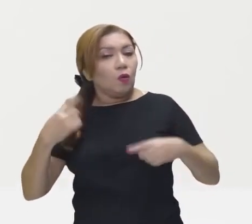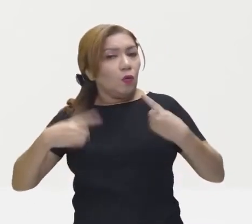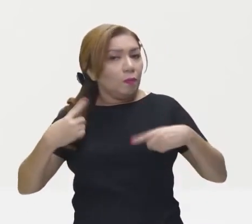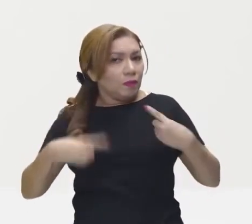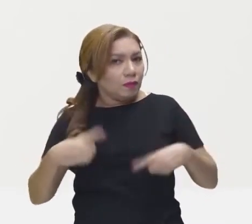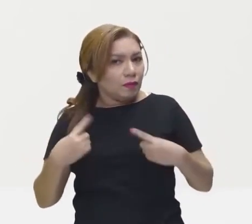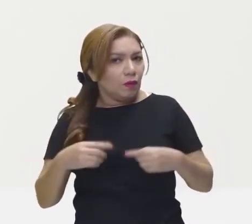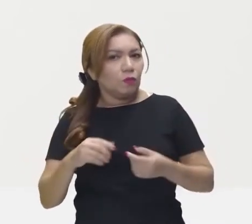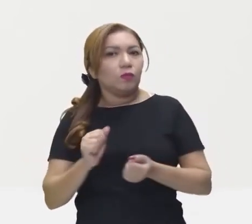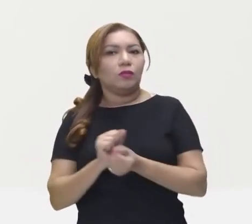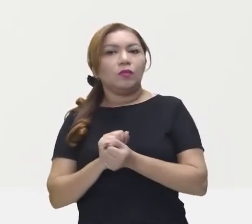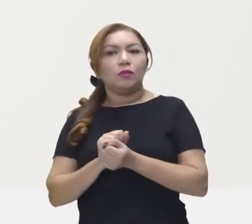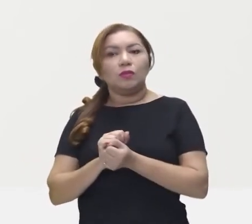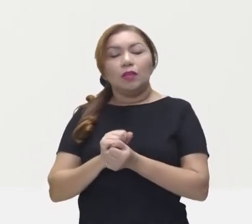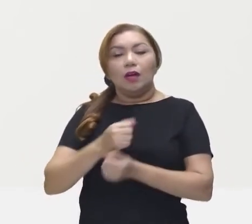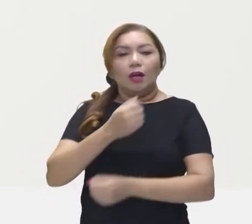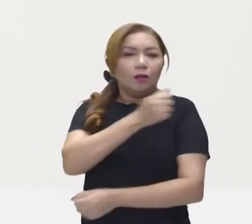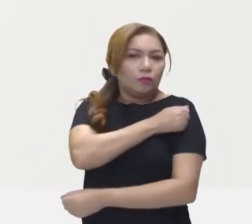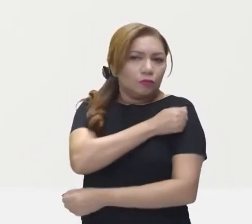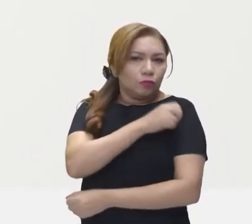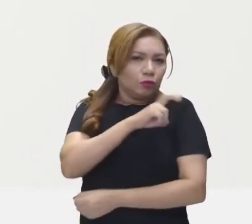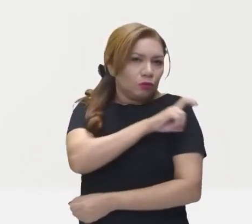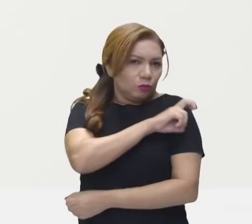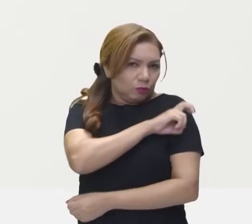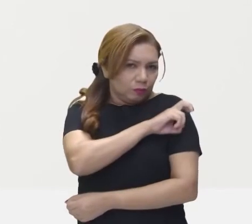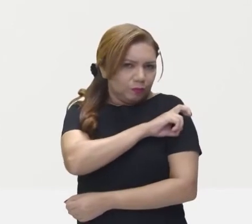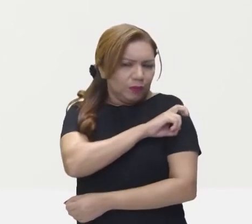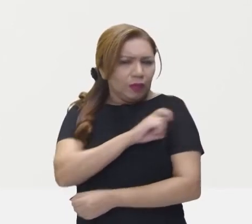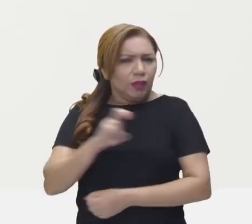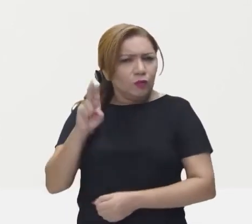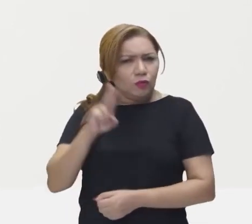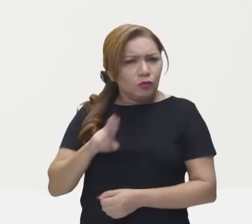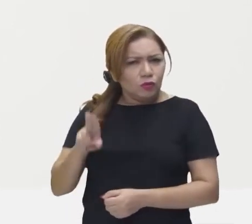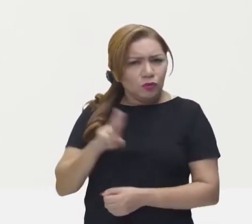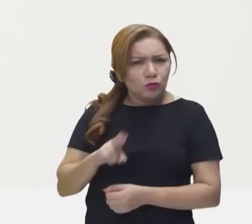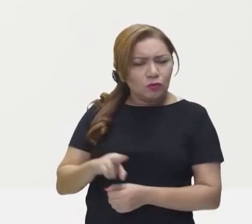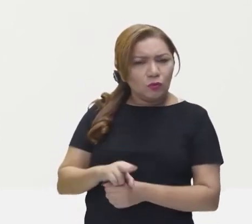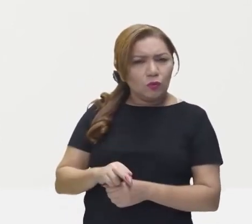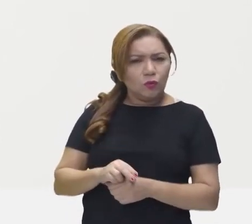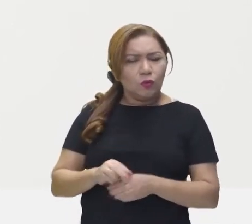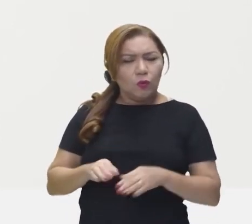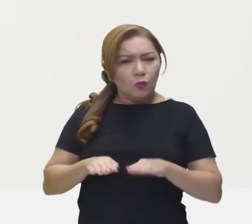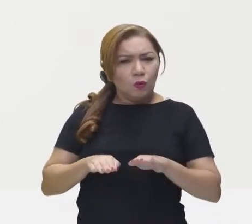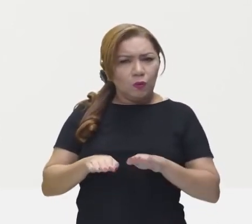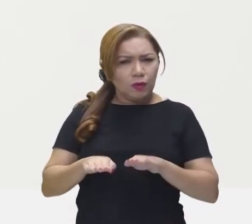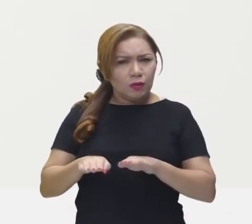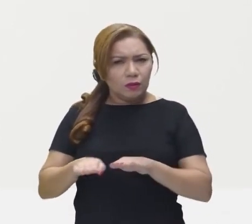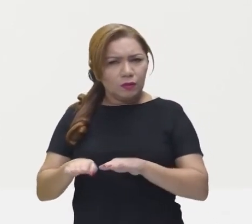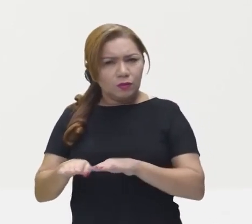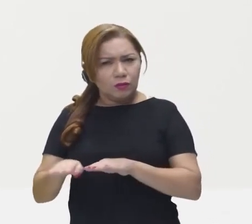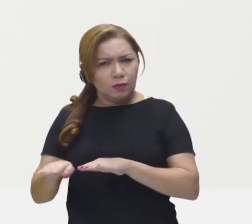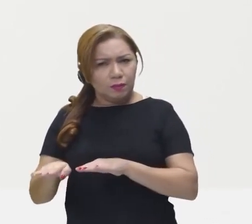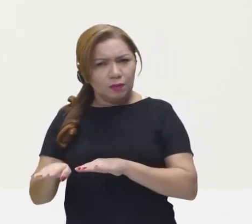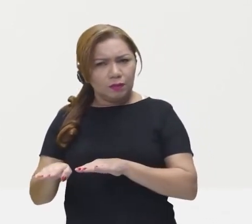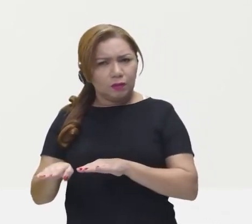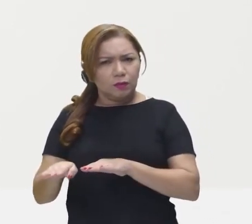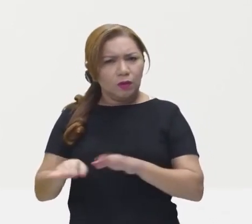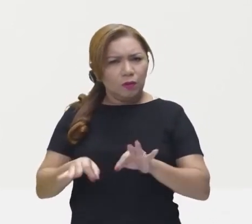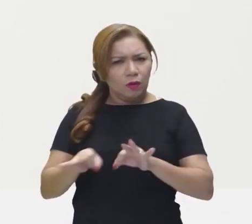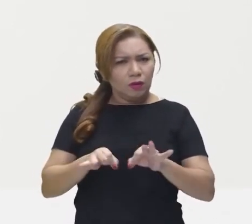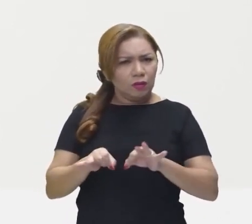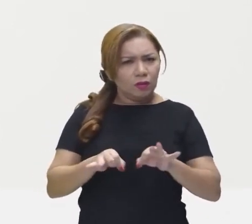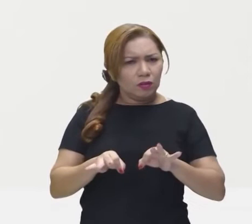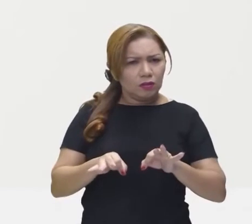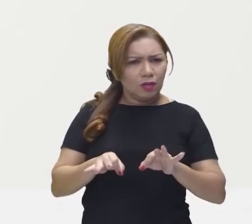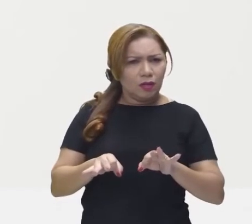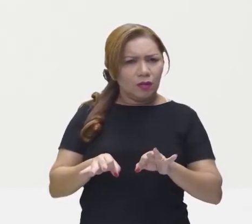estacionamento para organizar o trajeto percorrido e colocou cones para demarcar o perímetro que seria utilizado